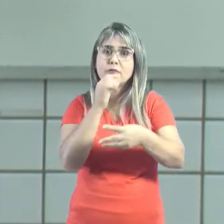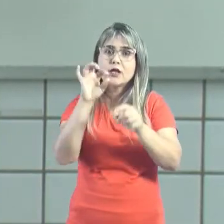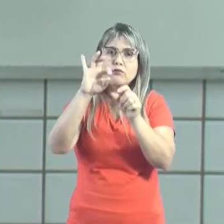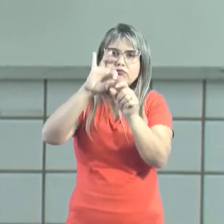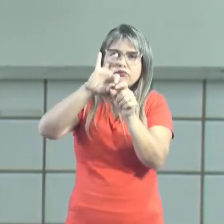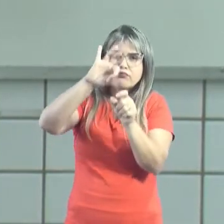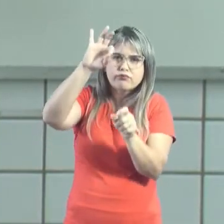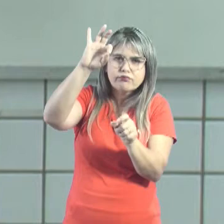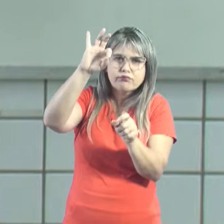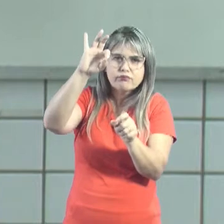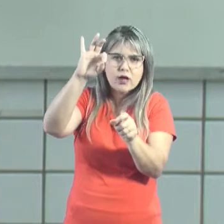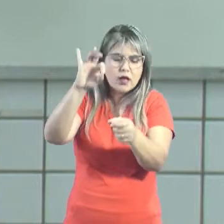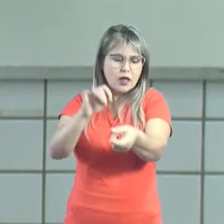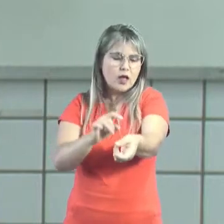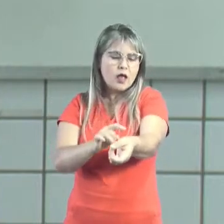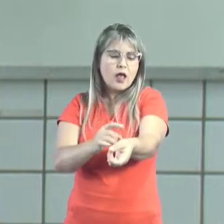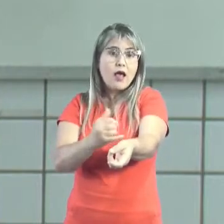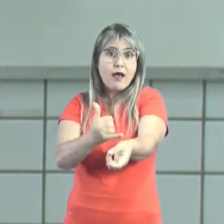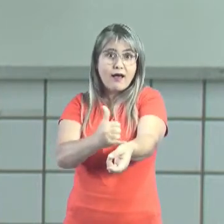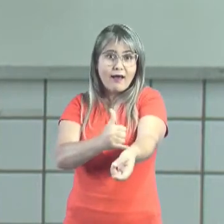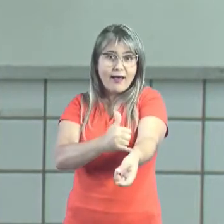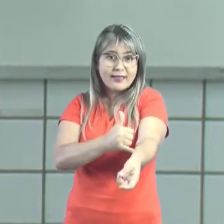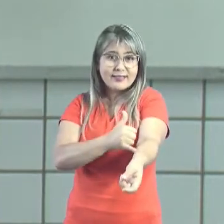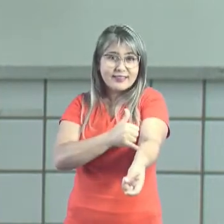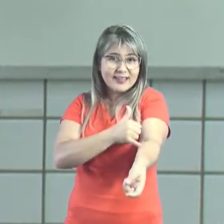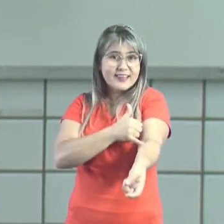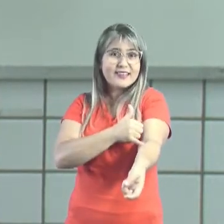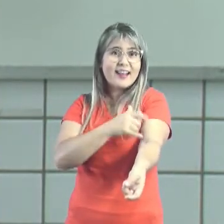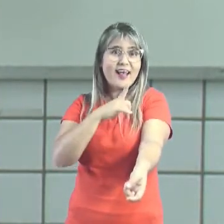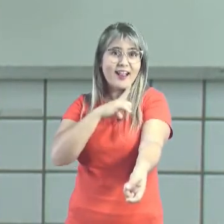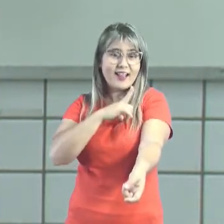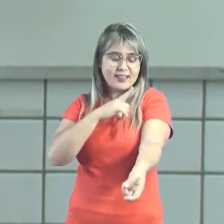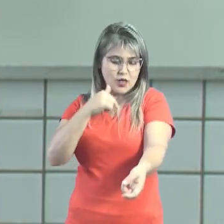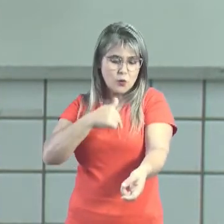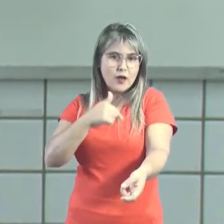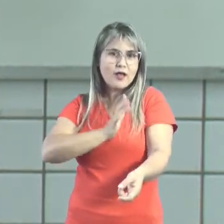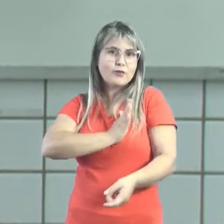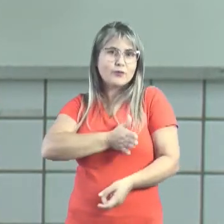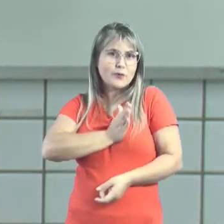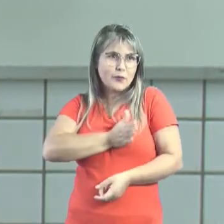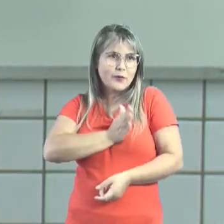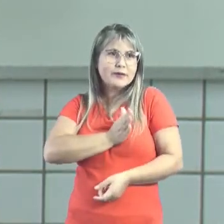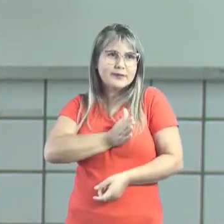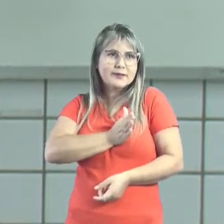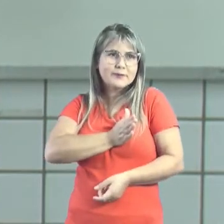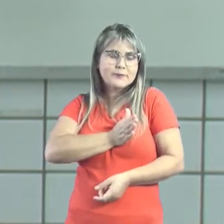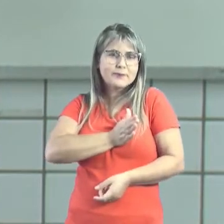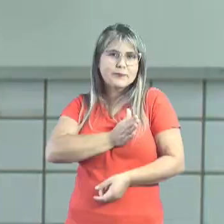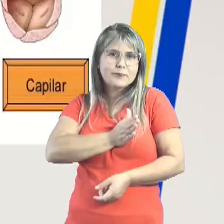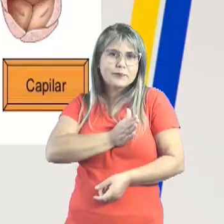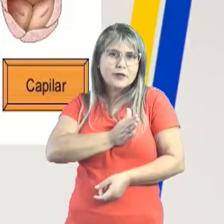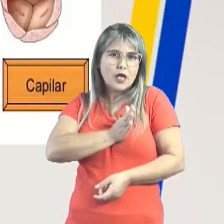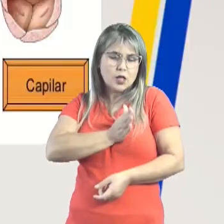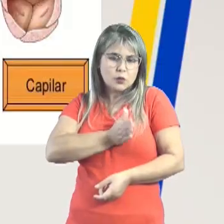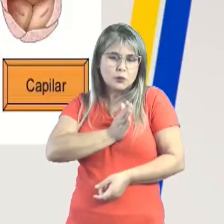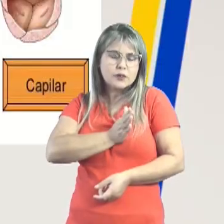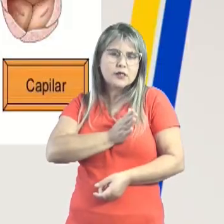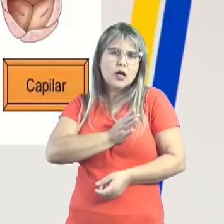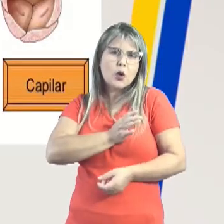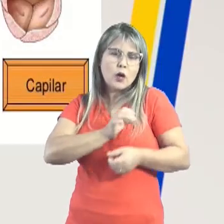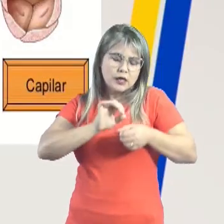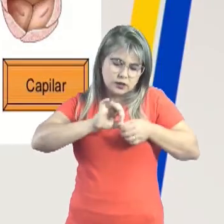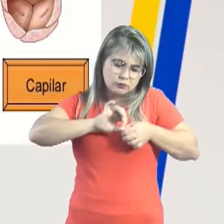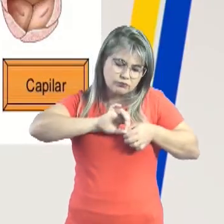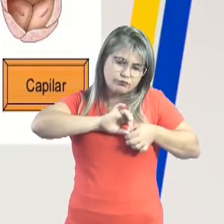que sai do coração, e as veias, todos os vasos sanguíneos que entram no coração, viu?